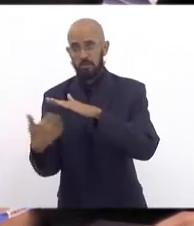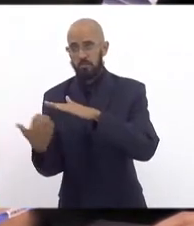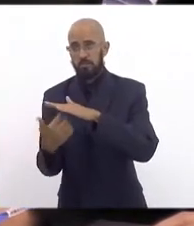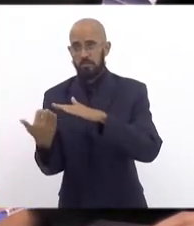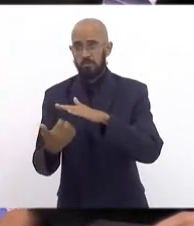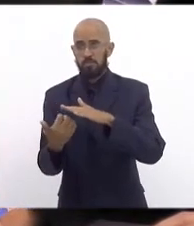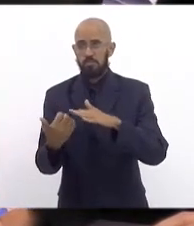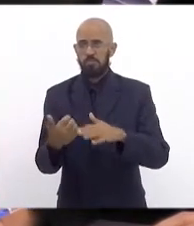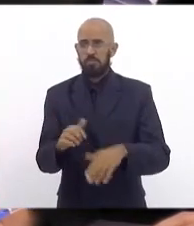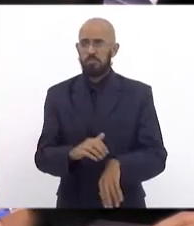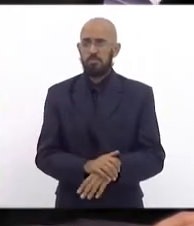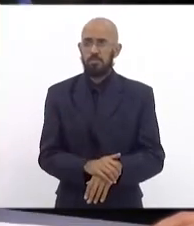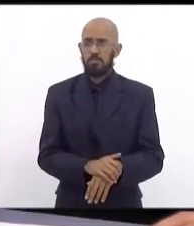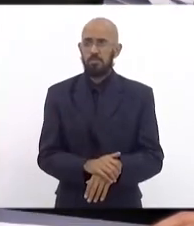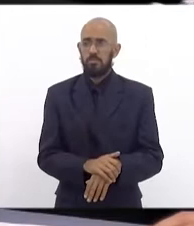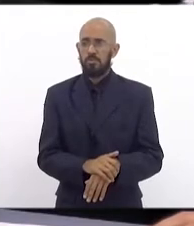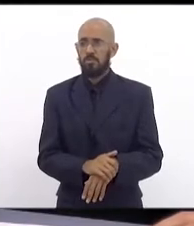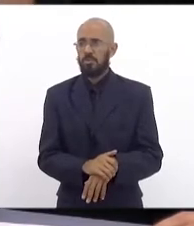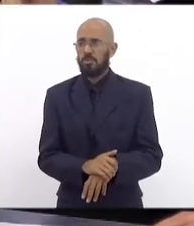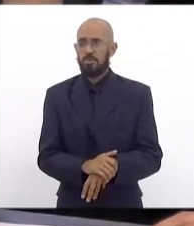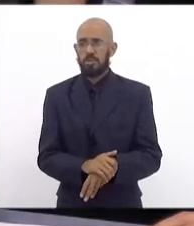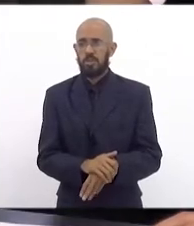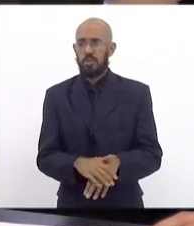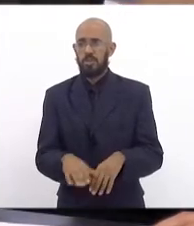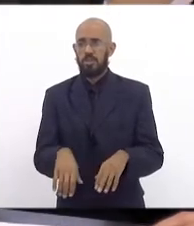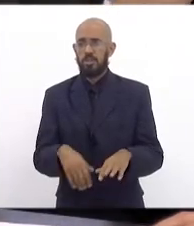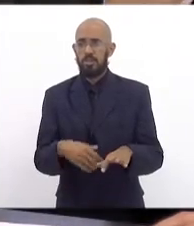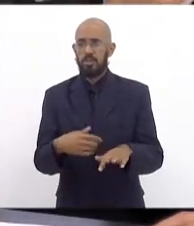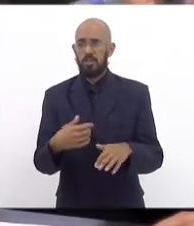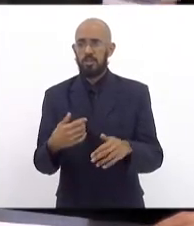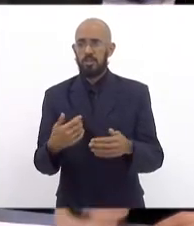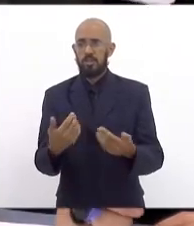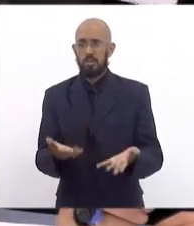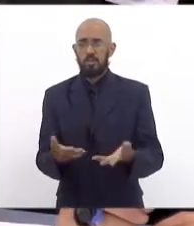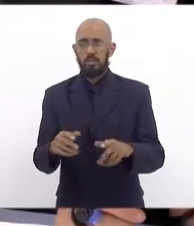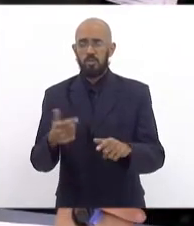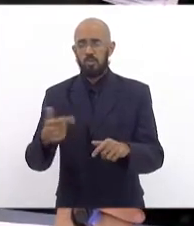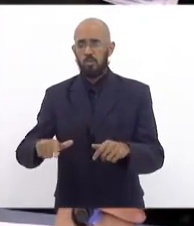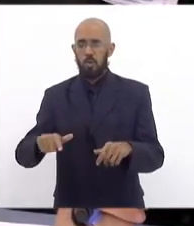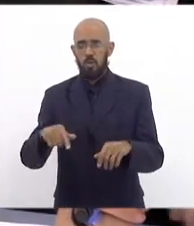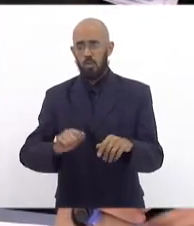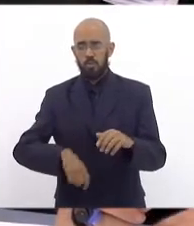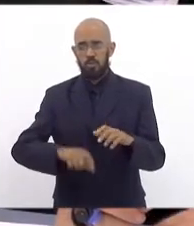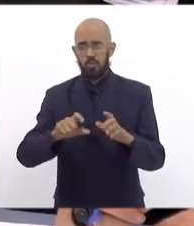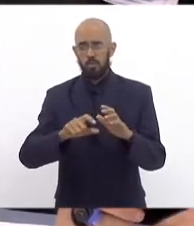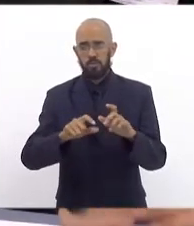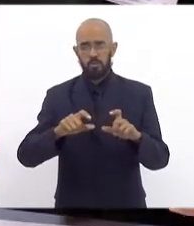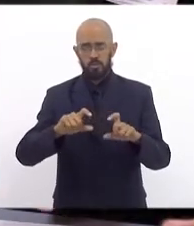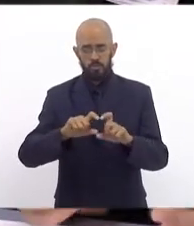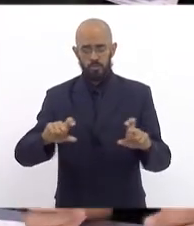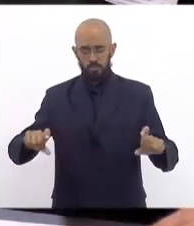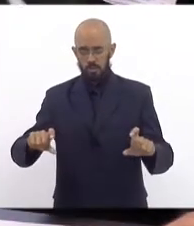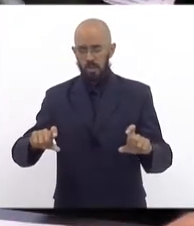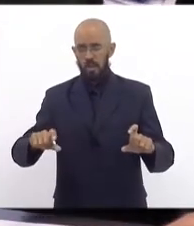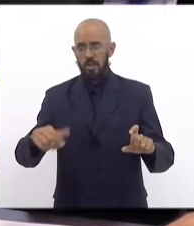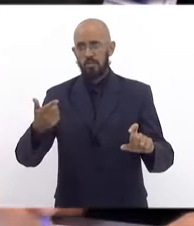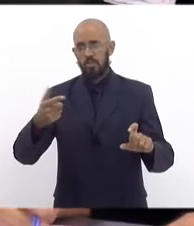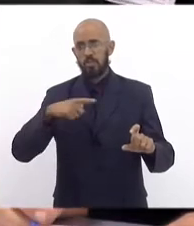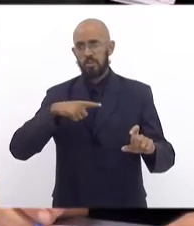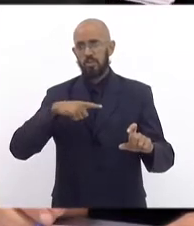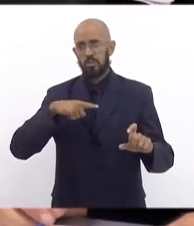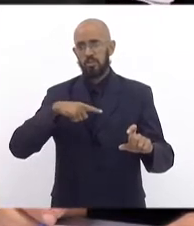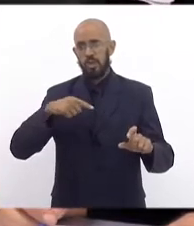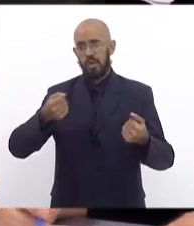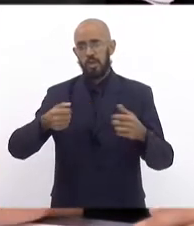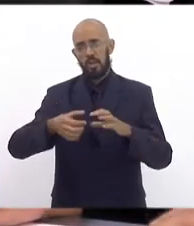inscrição distinta para realizar a comercialização e um outro dispositivo é a gente teria à